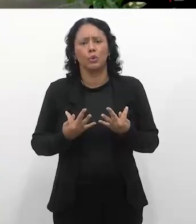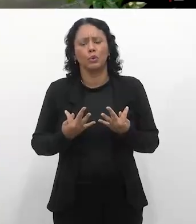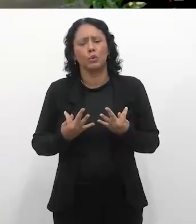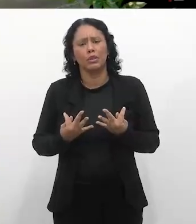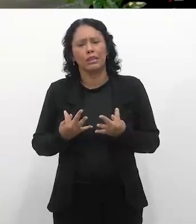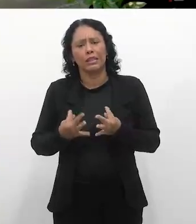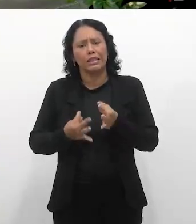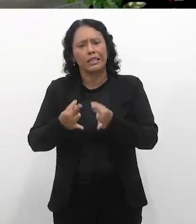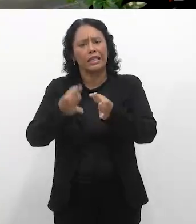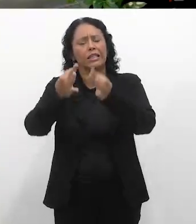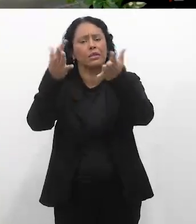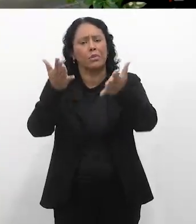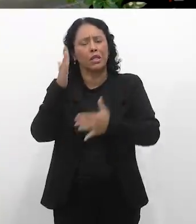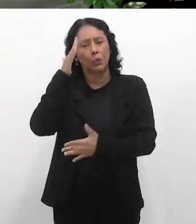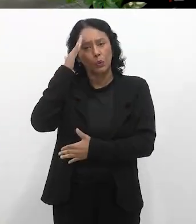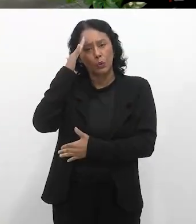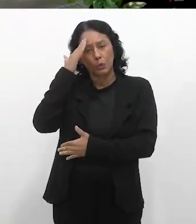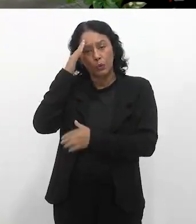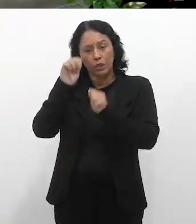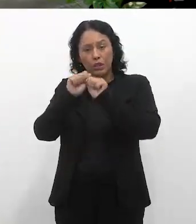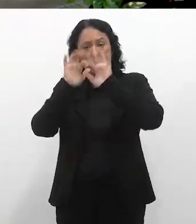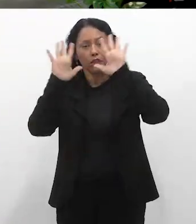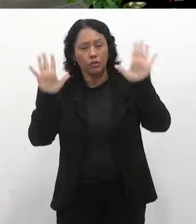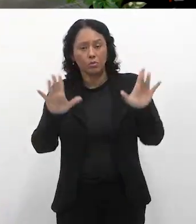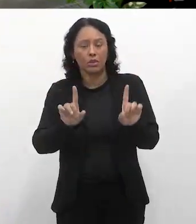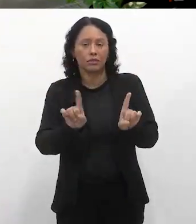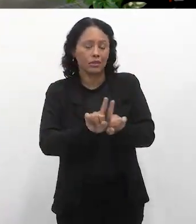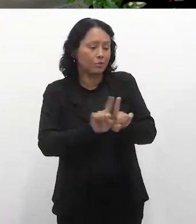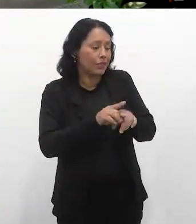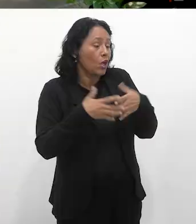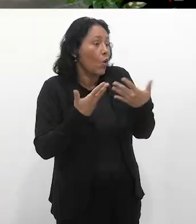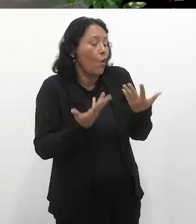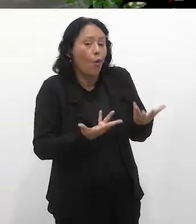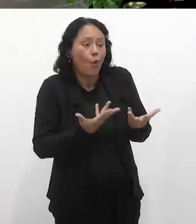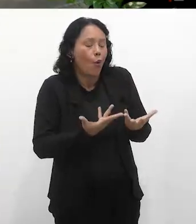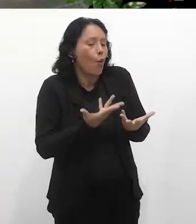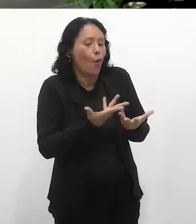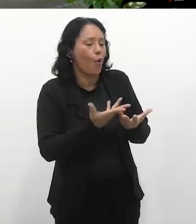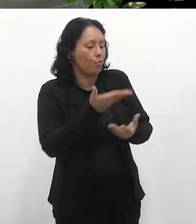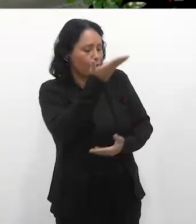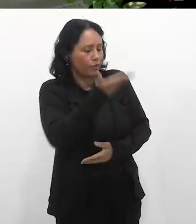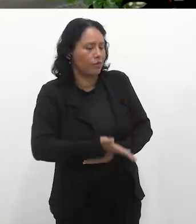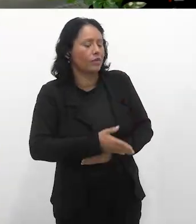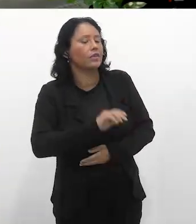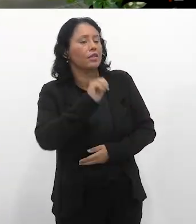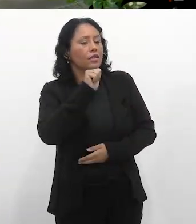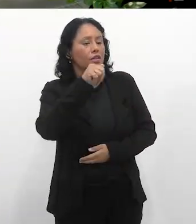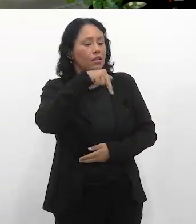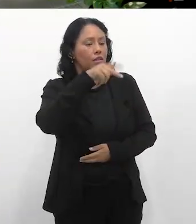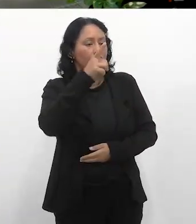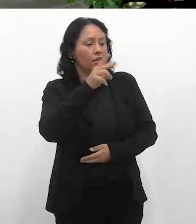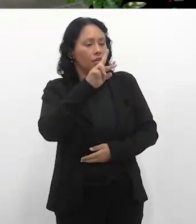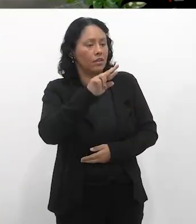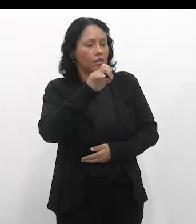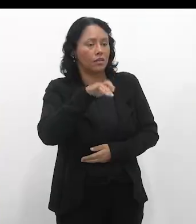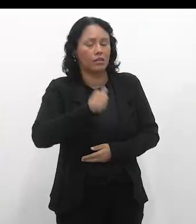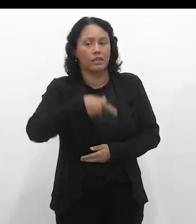o entendimento. E aí, eu queria saber de você, André. Aqui no Brasil, a gente tem a